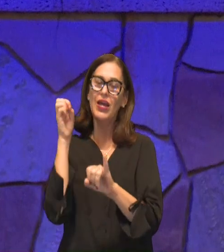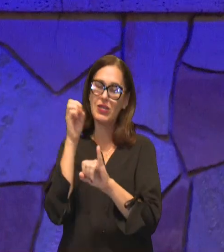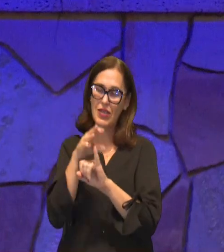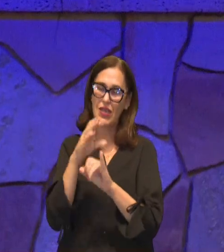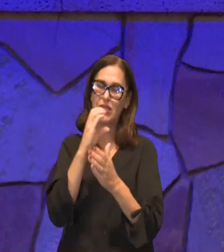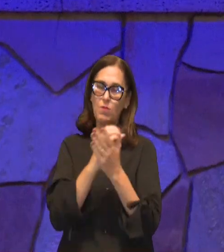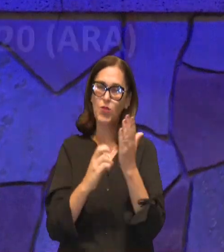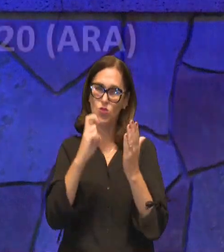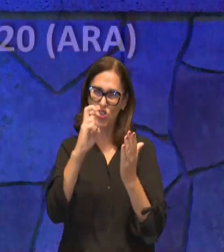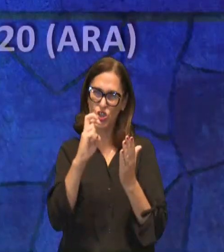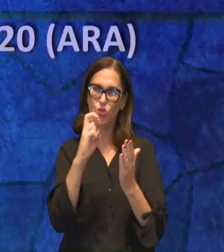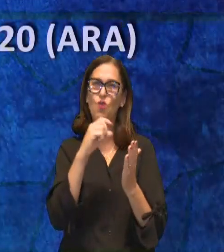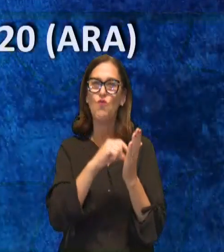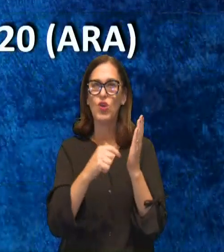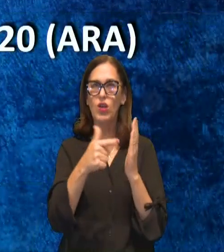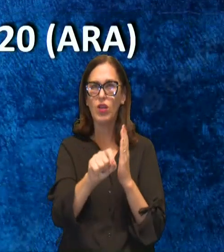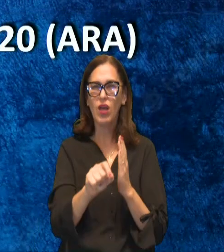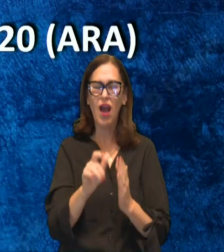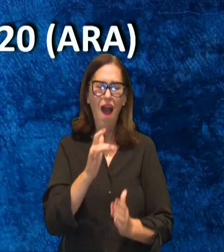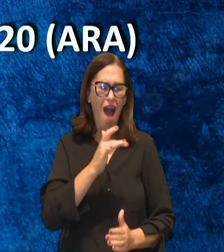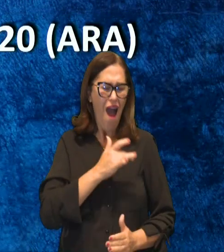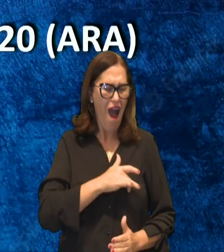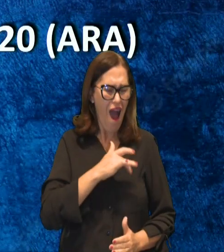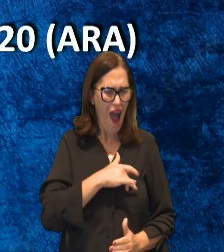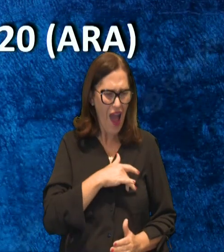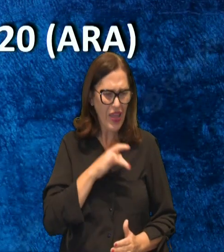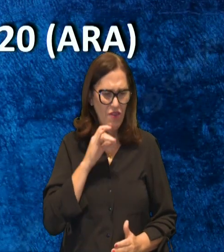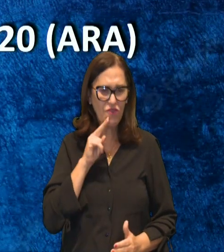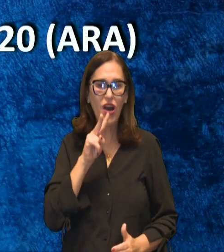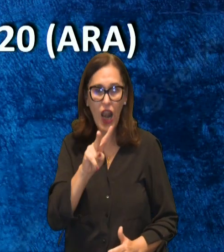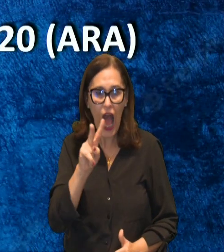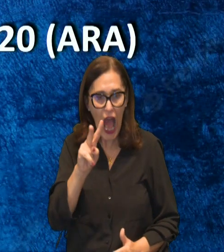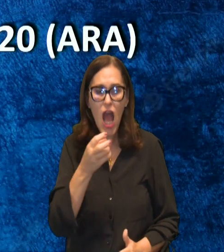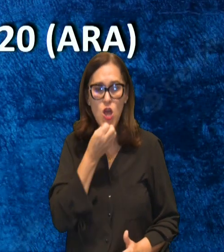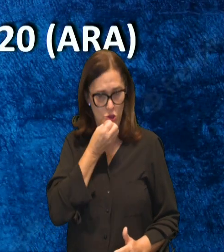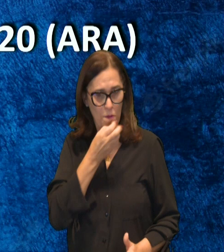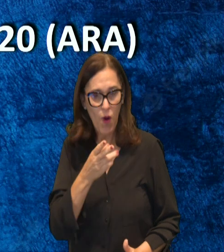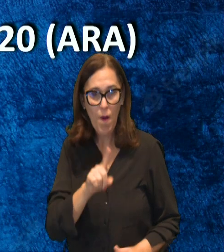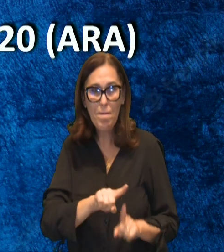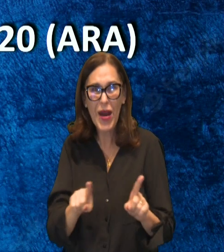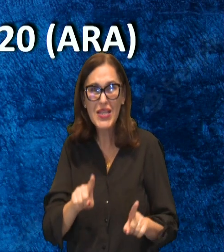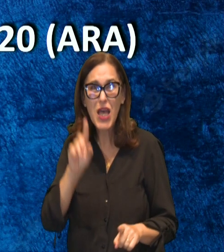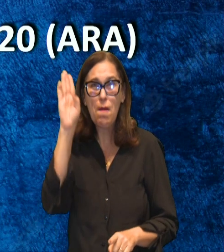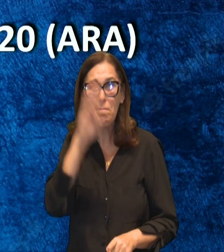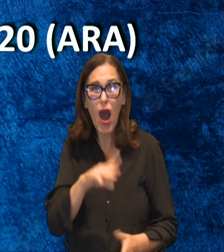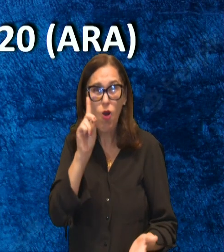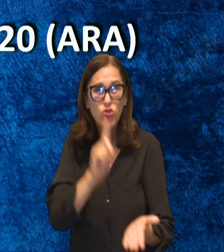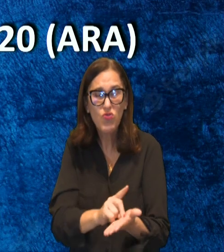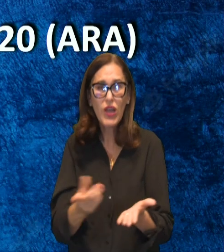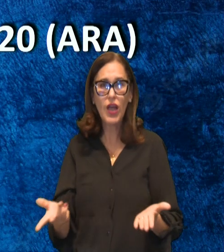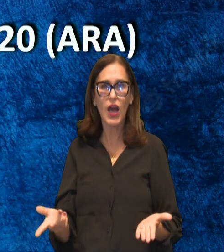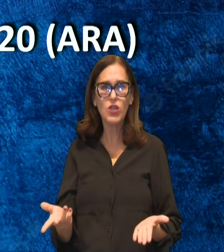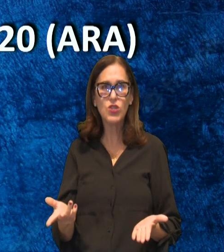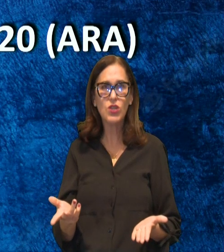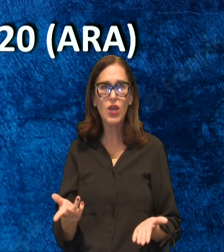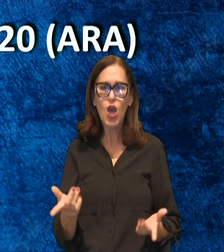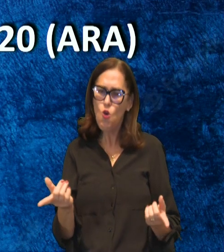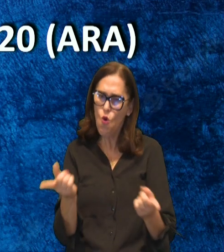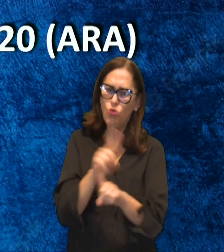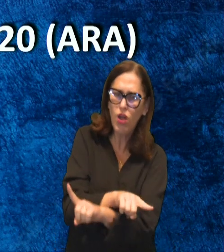5:20. Ai dos que ao mal chamam bem, ai dos que ao mal chamam bem e dos que chamam ao